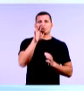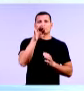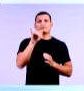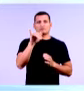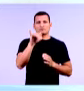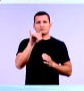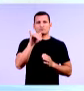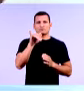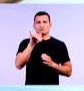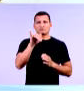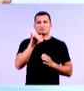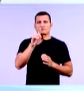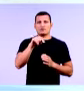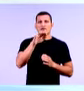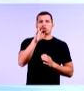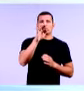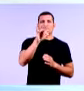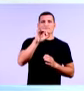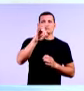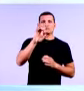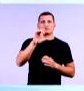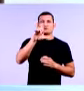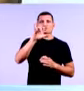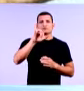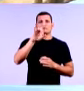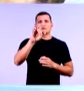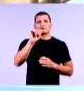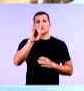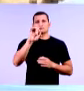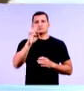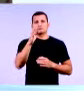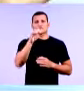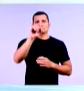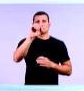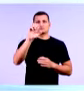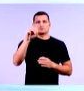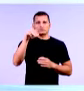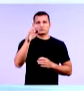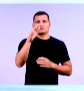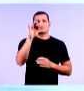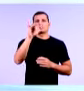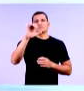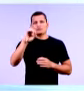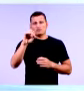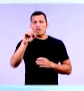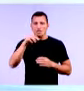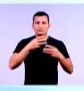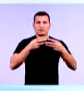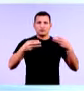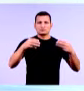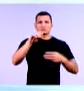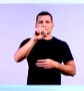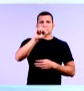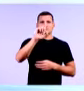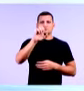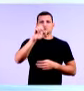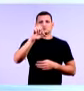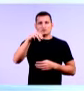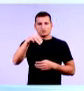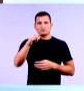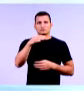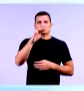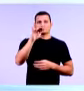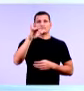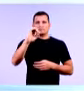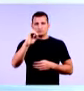seja, fidelidade sem fio, né? Que é, na realidade, a rede sem fio, tá certo? Então, se chama muito de Wi-Fi,